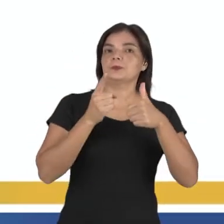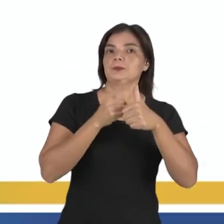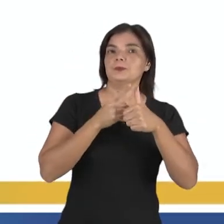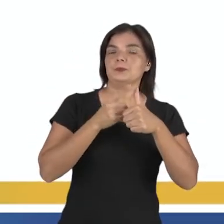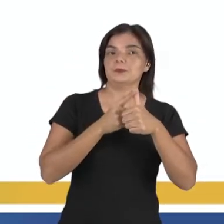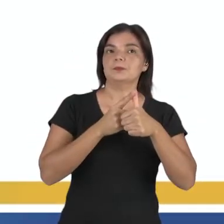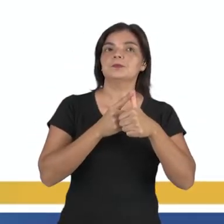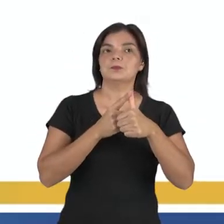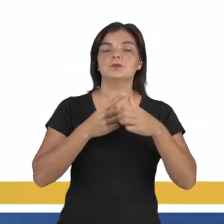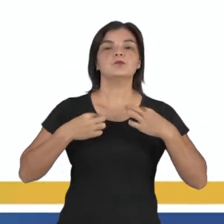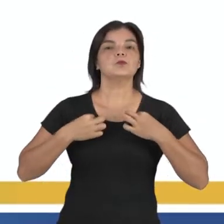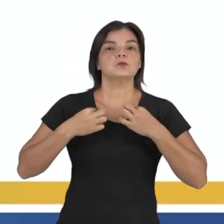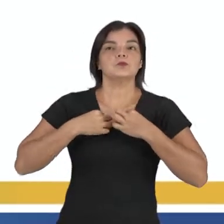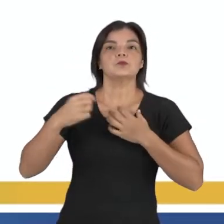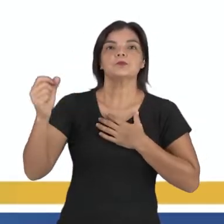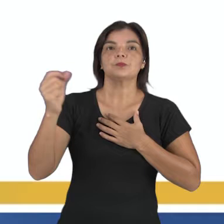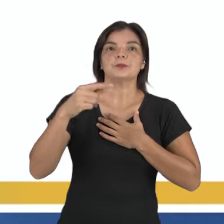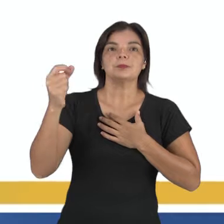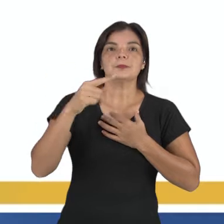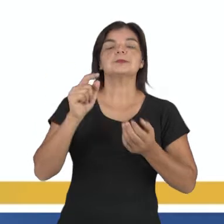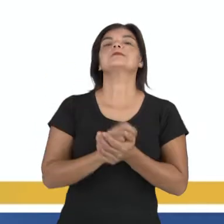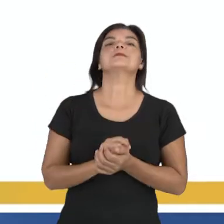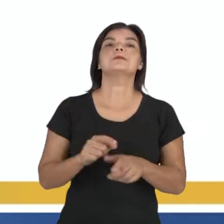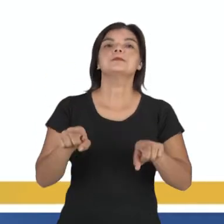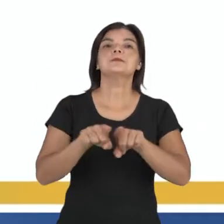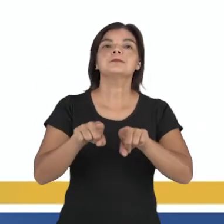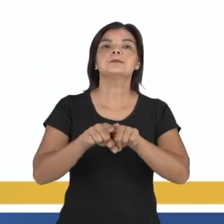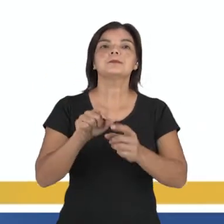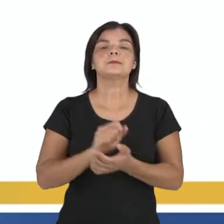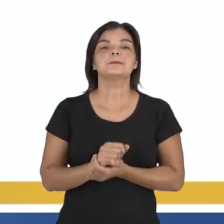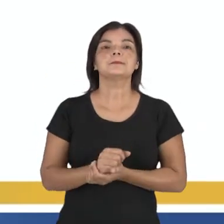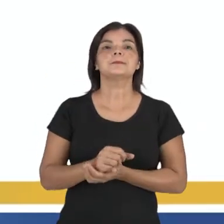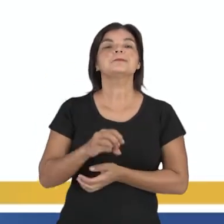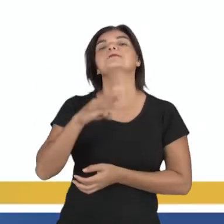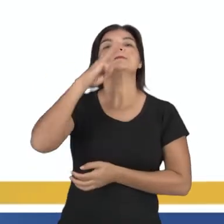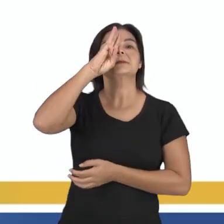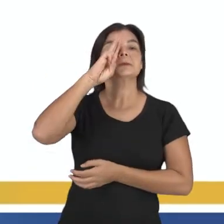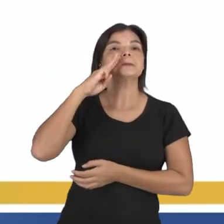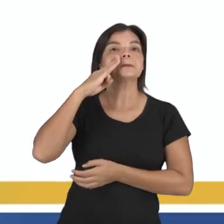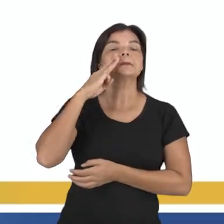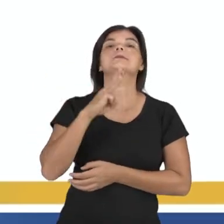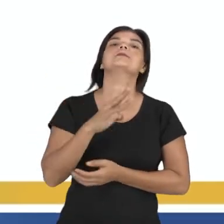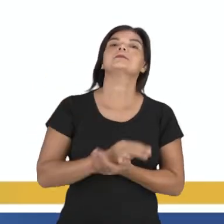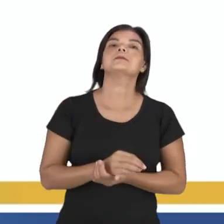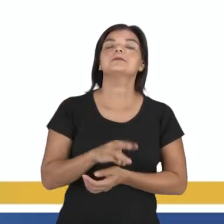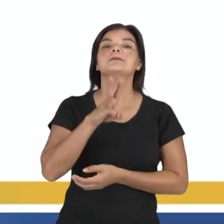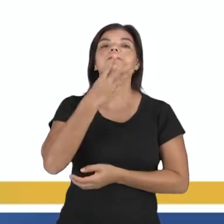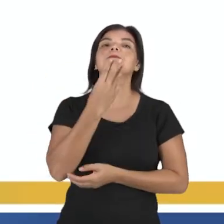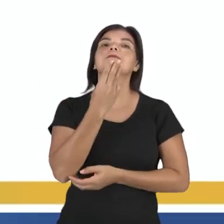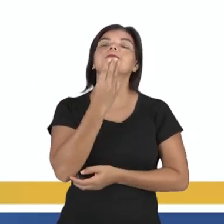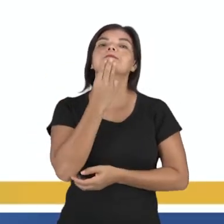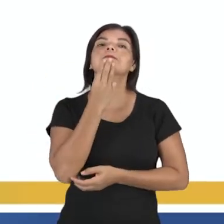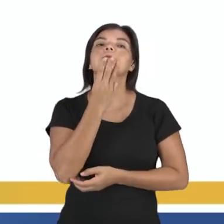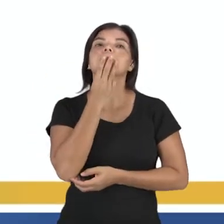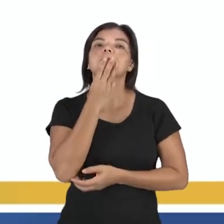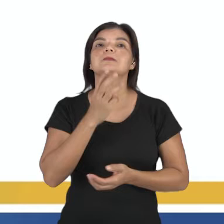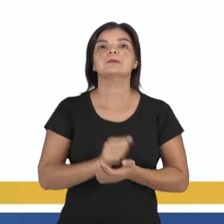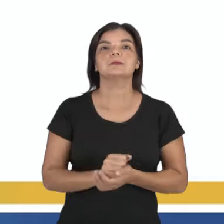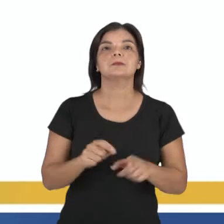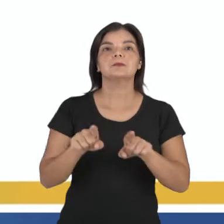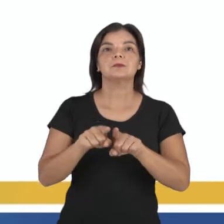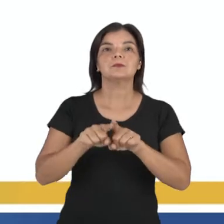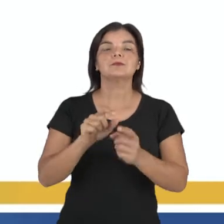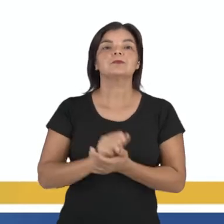temos aí com terninho azul, Max Weber, bem no meio, com terninho vermelhinho,